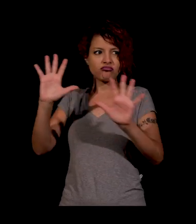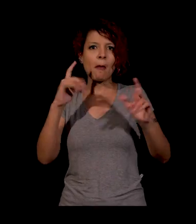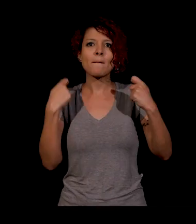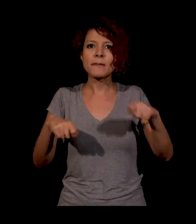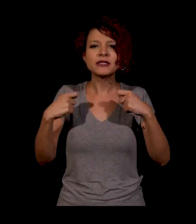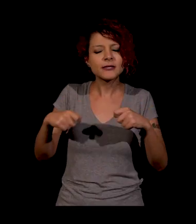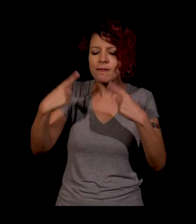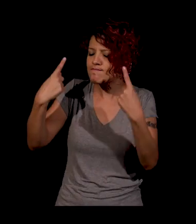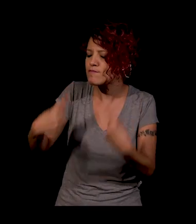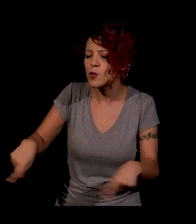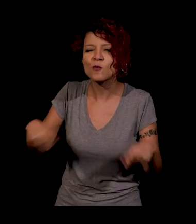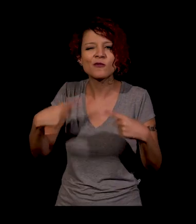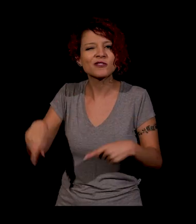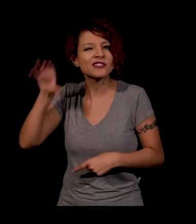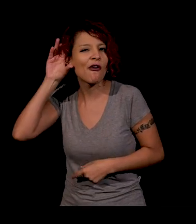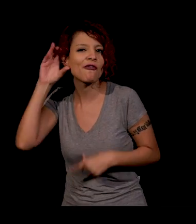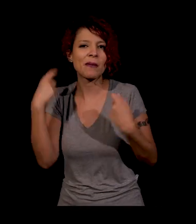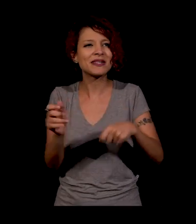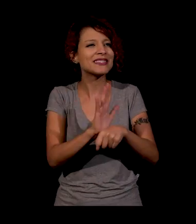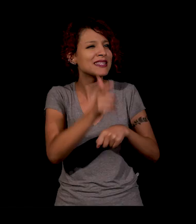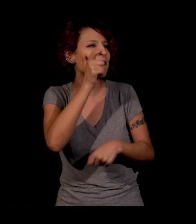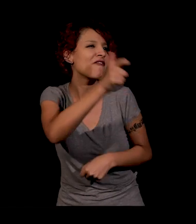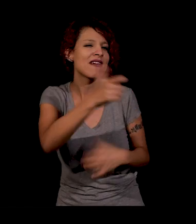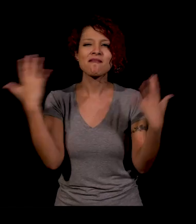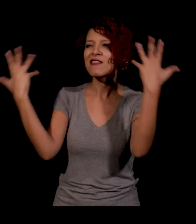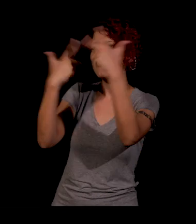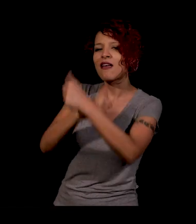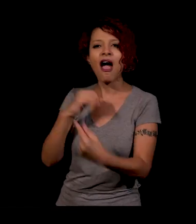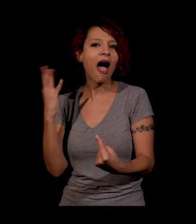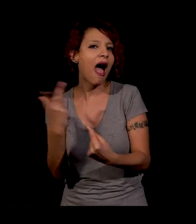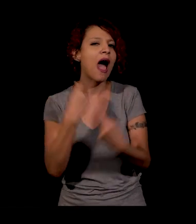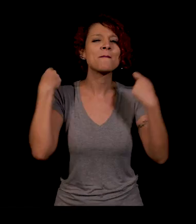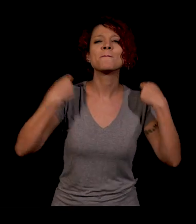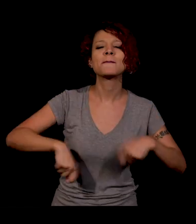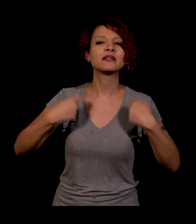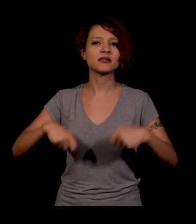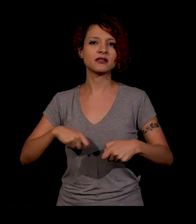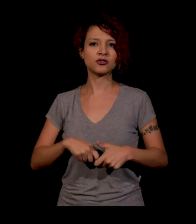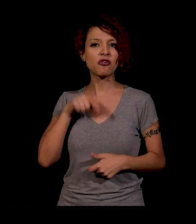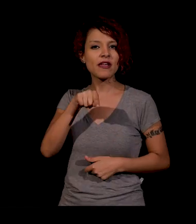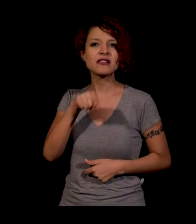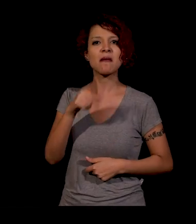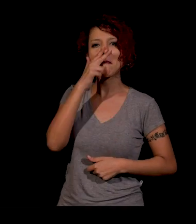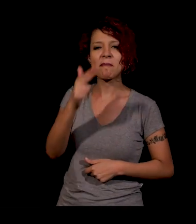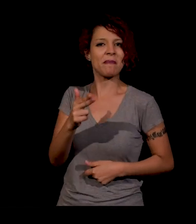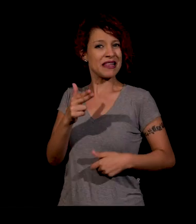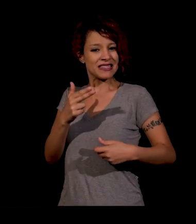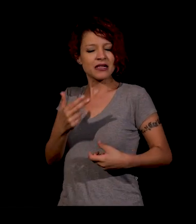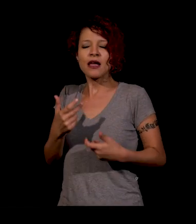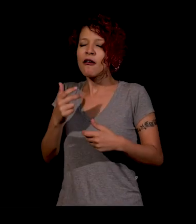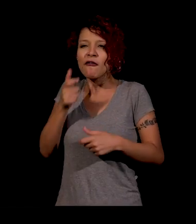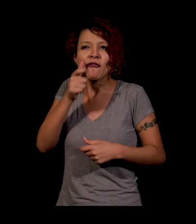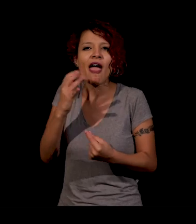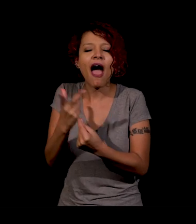precisa ouvir uma música, você precisa do cinema, você precisa da beleza, você precisa de arte, porque aquilo não é supérfluo, é pra você poder resistir, pra